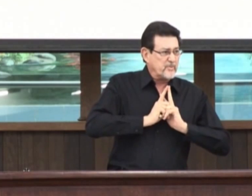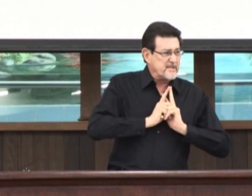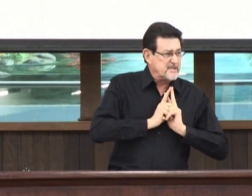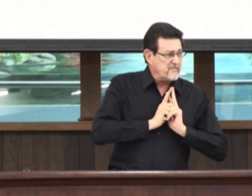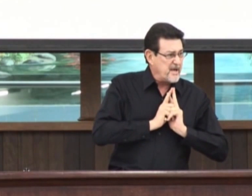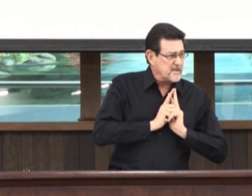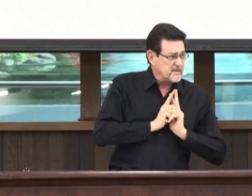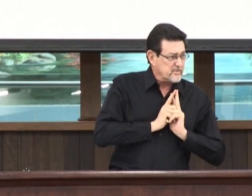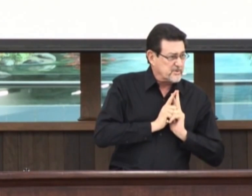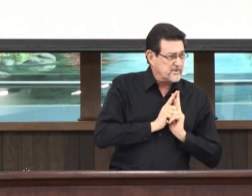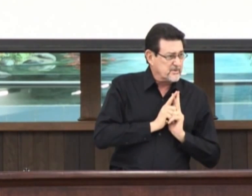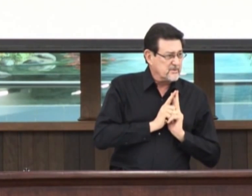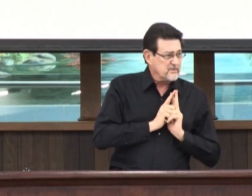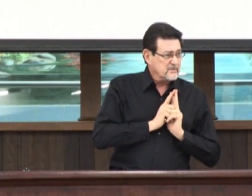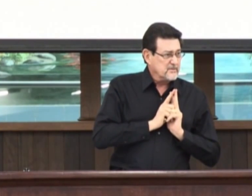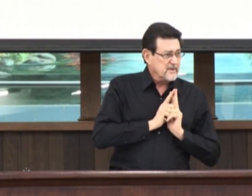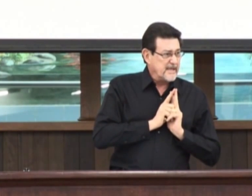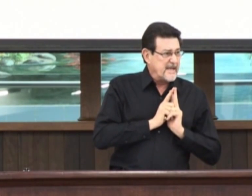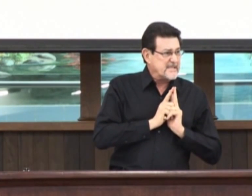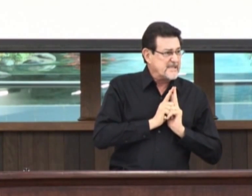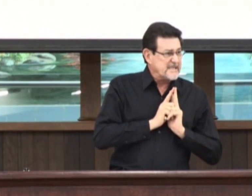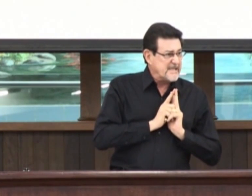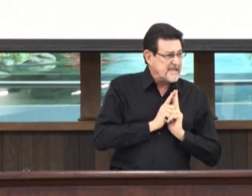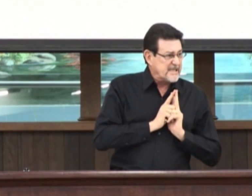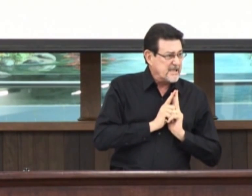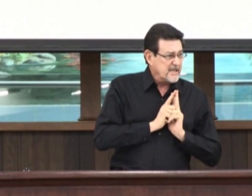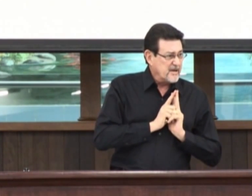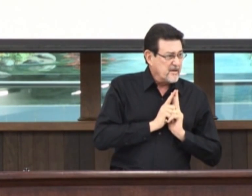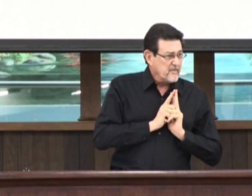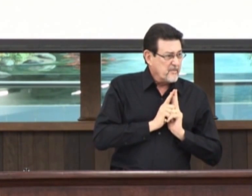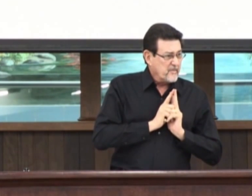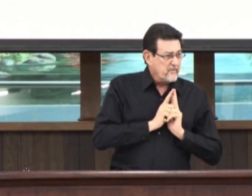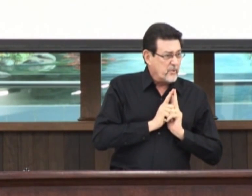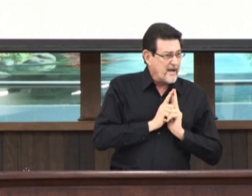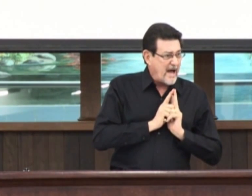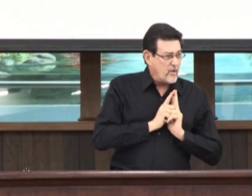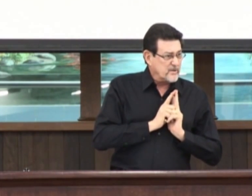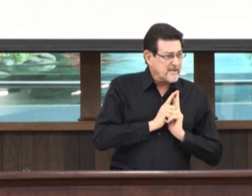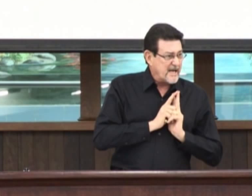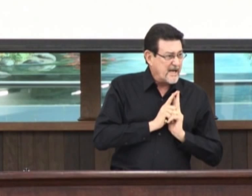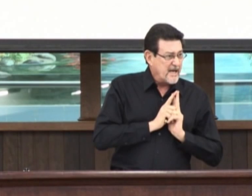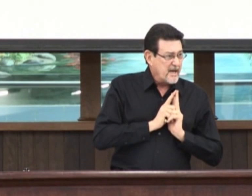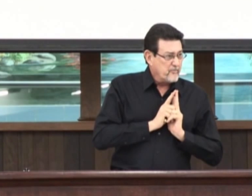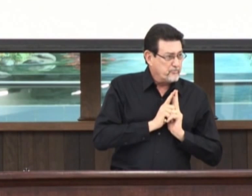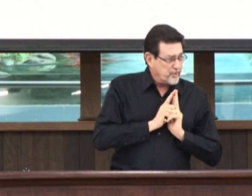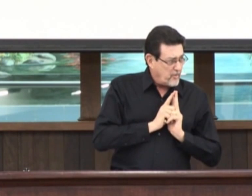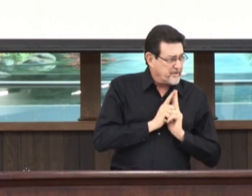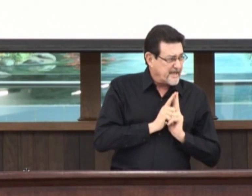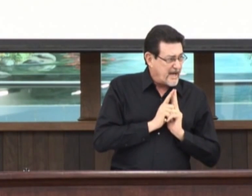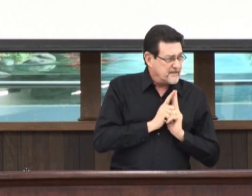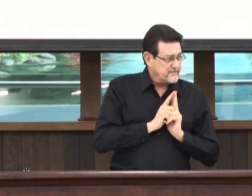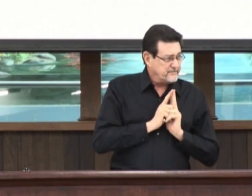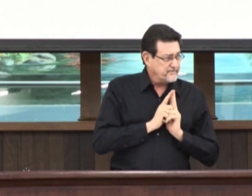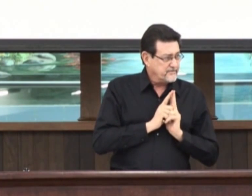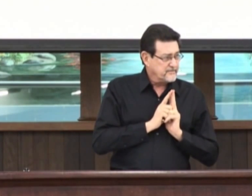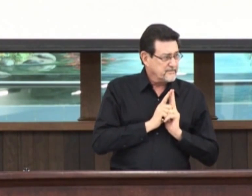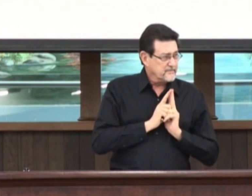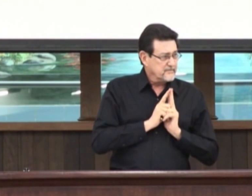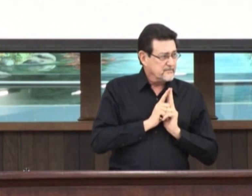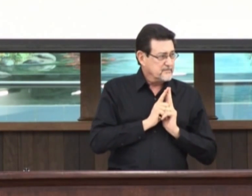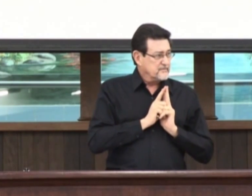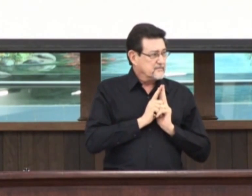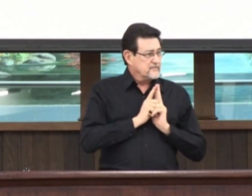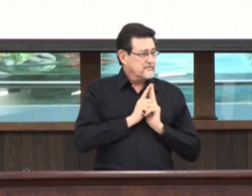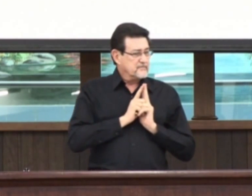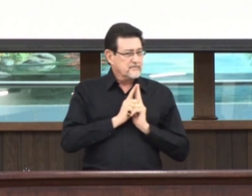pensar sobre si mesmos e decidir por causa própria.